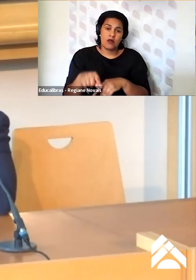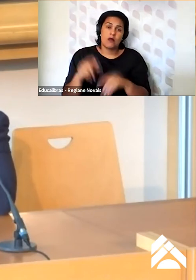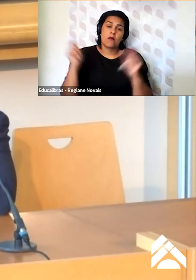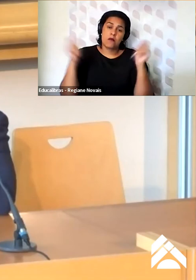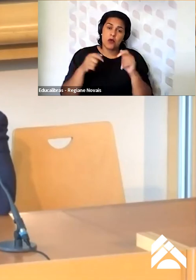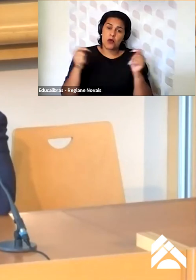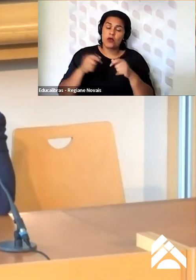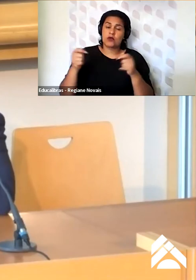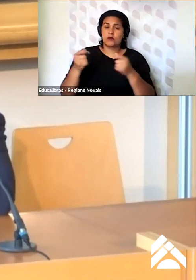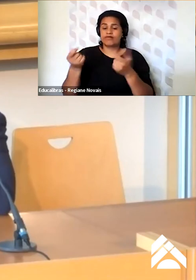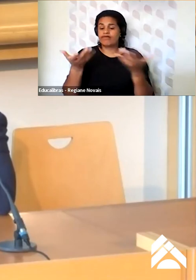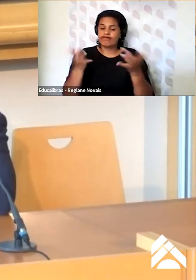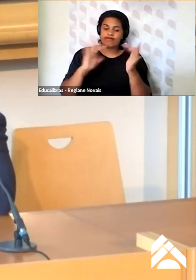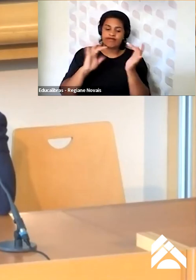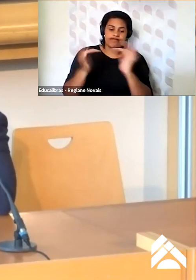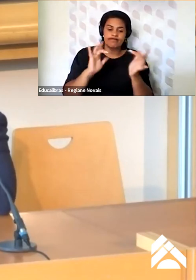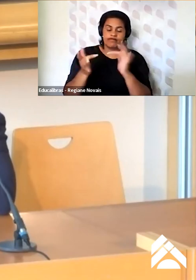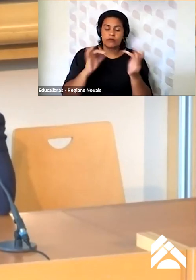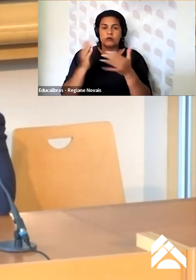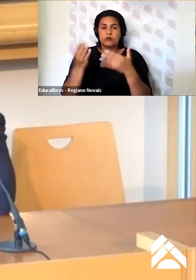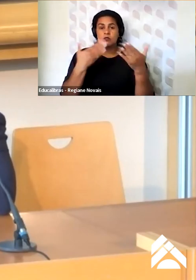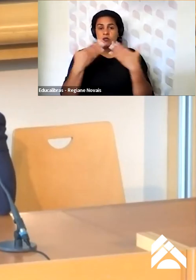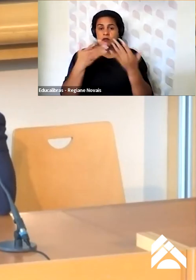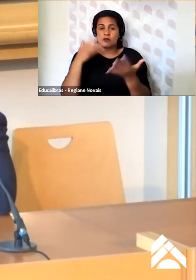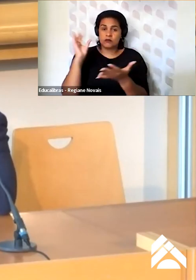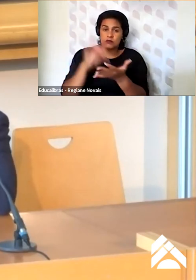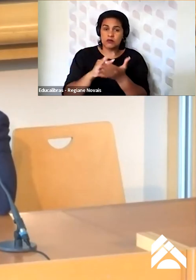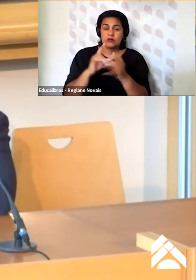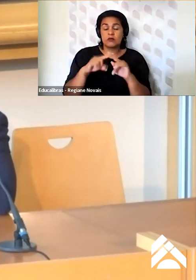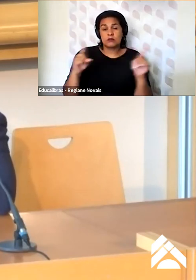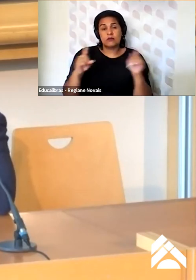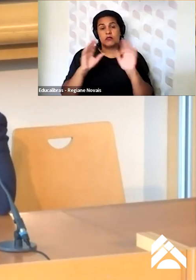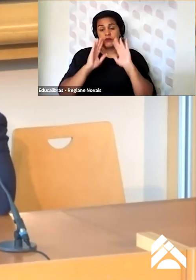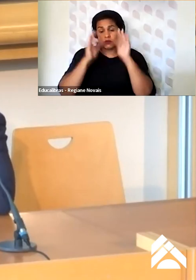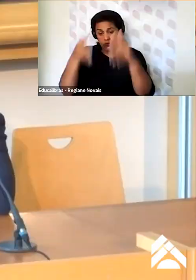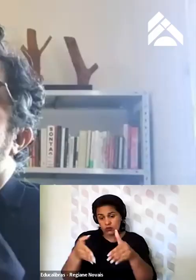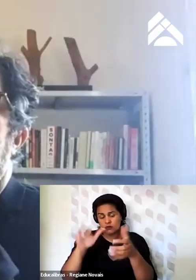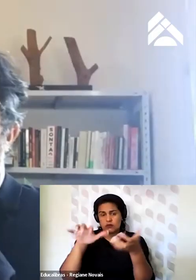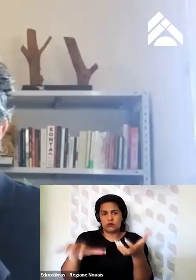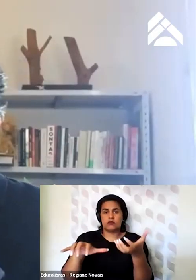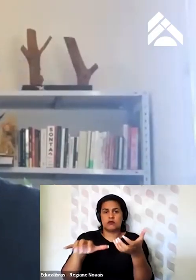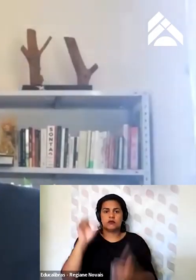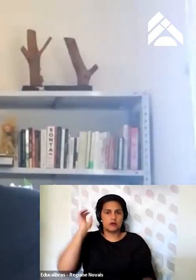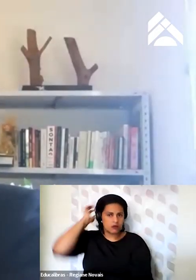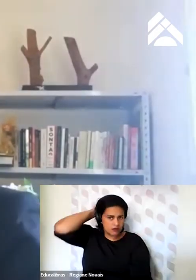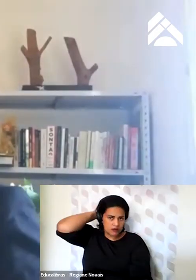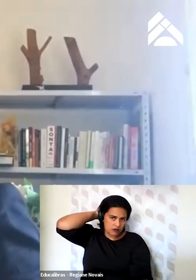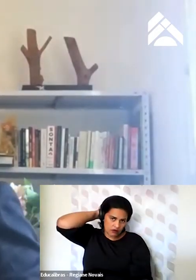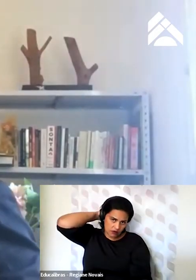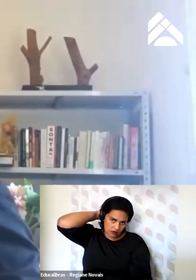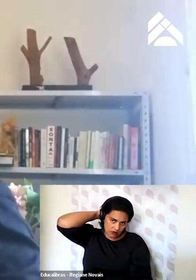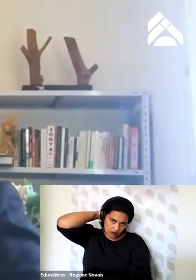Brasil nas eleições, mas em particular vinculado ao assunto do Congresso. Tá. Eu vou